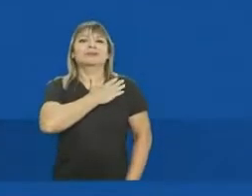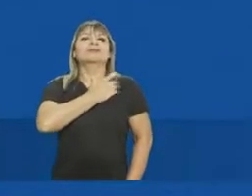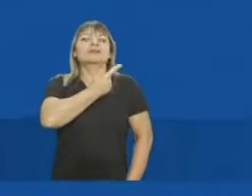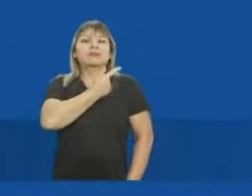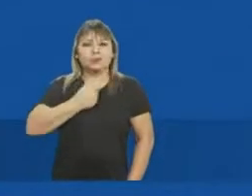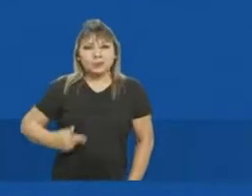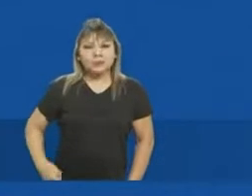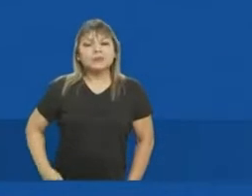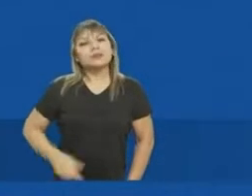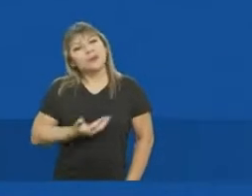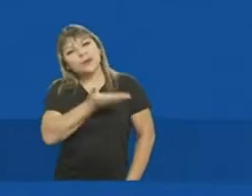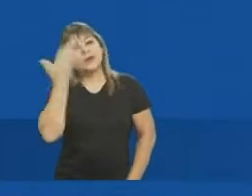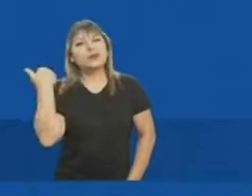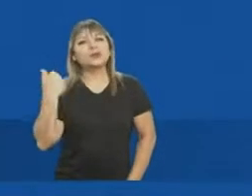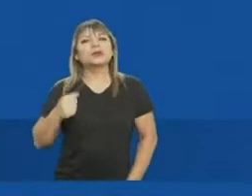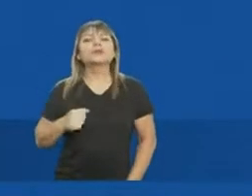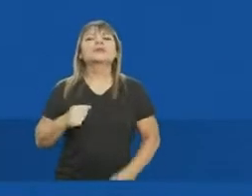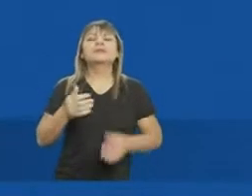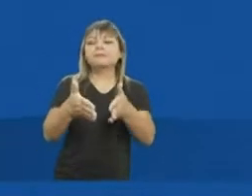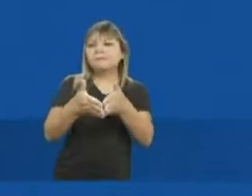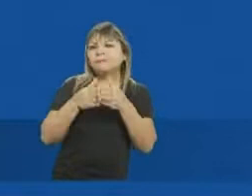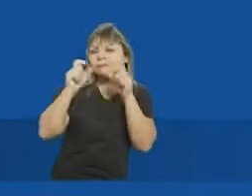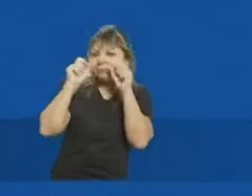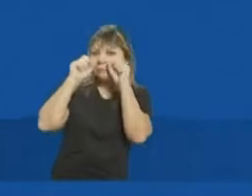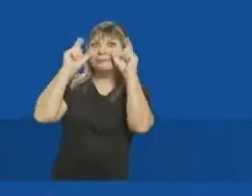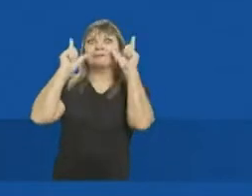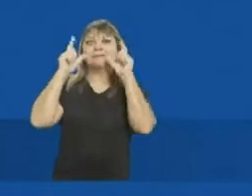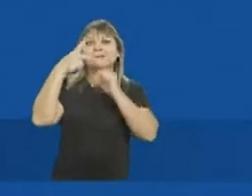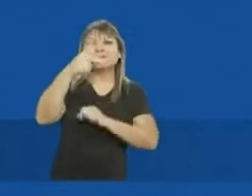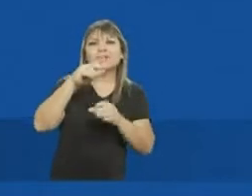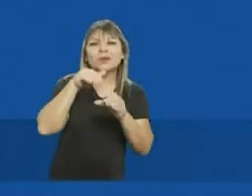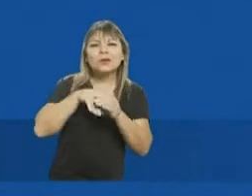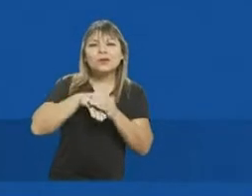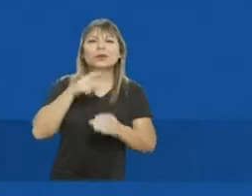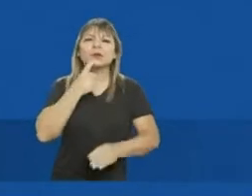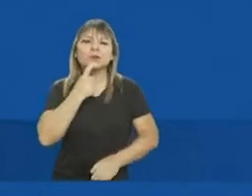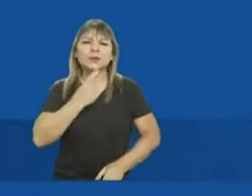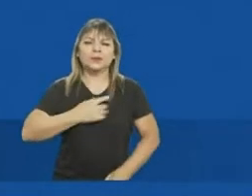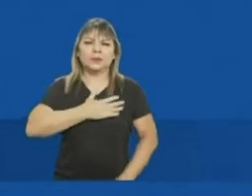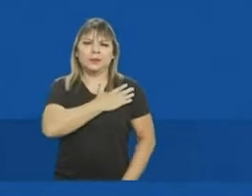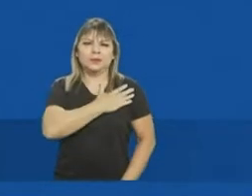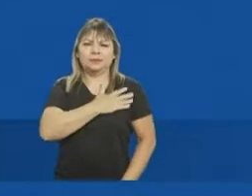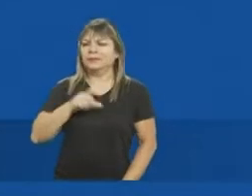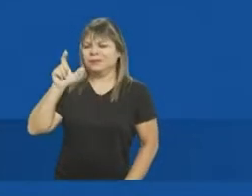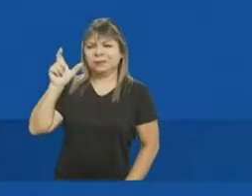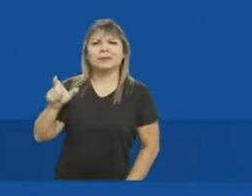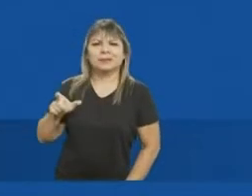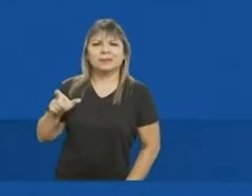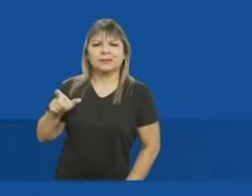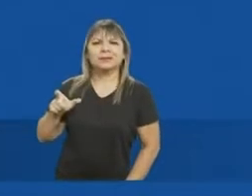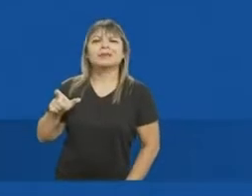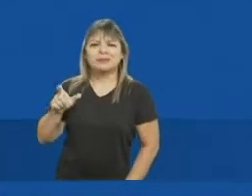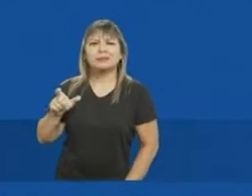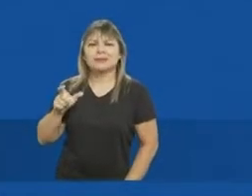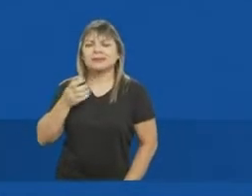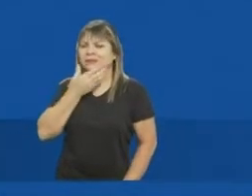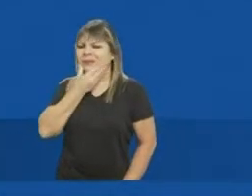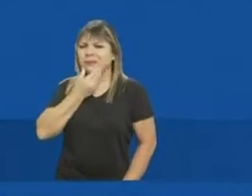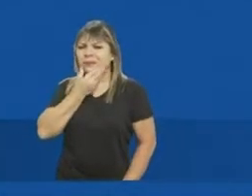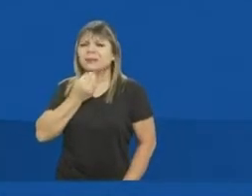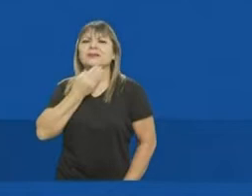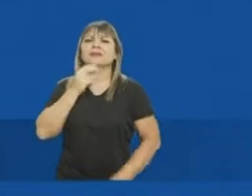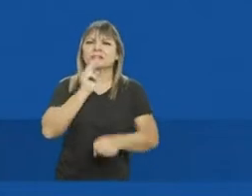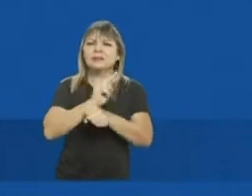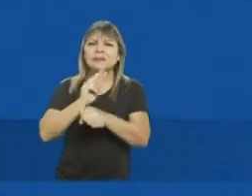Capitão Contar para governador. Vem com a gente. Gostaria de pedir a atenção do seu voto para o Capitão Contar. Capitão Contar,